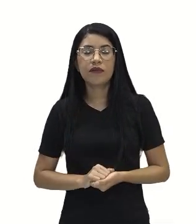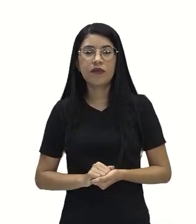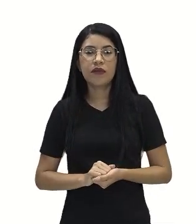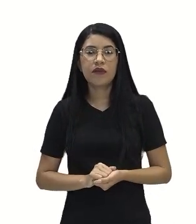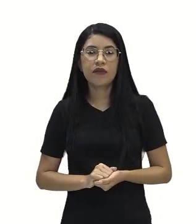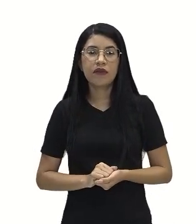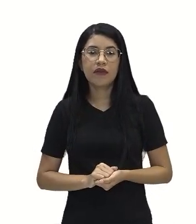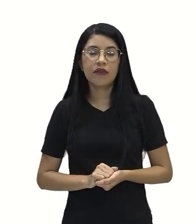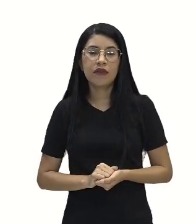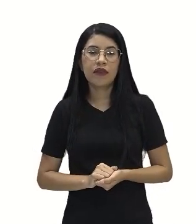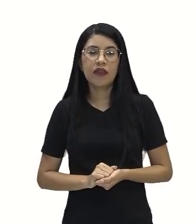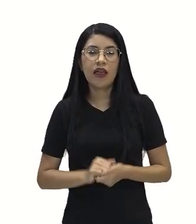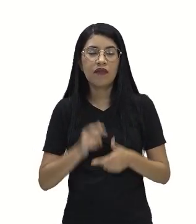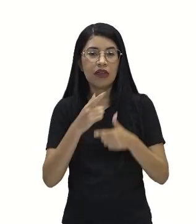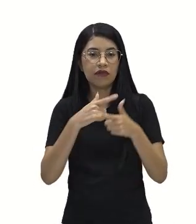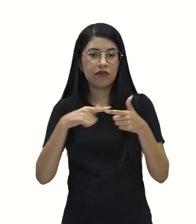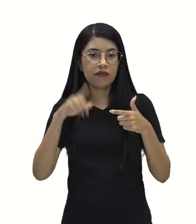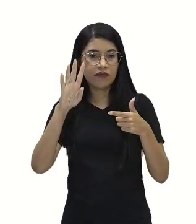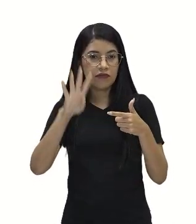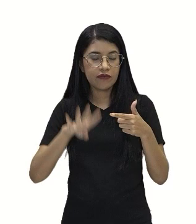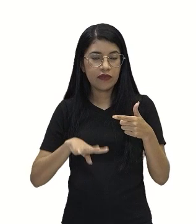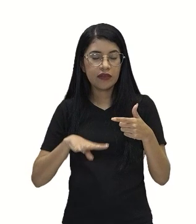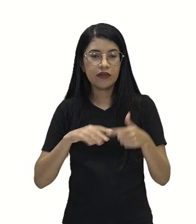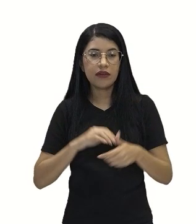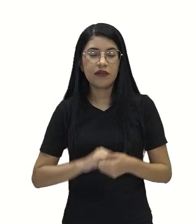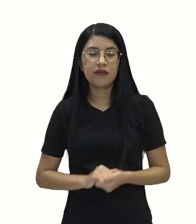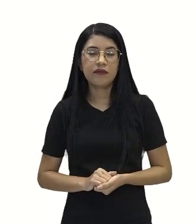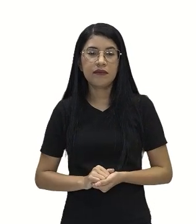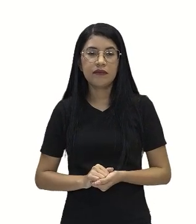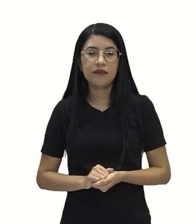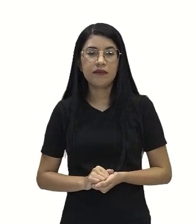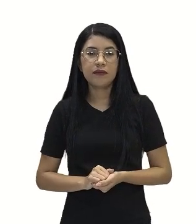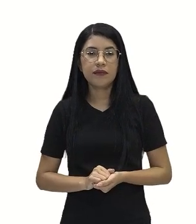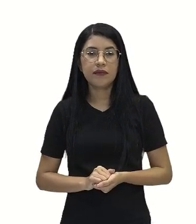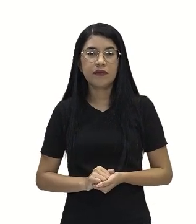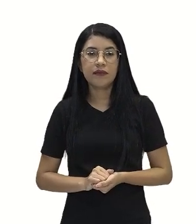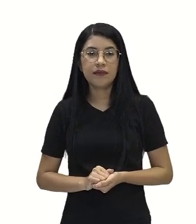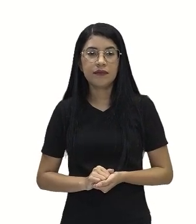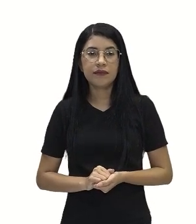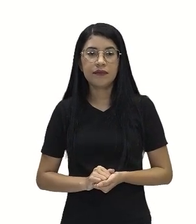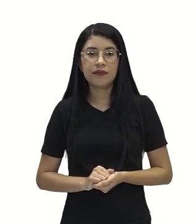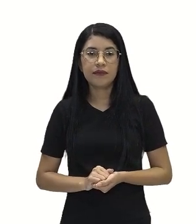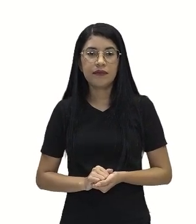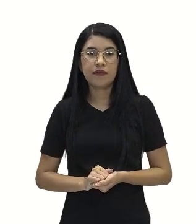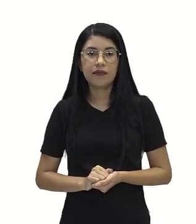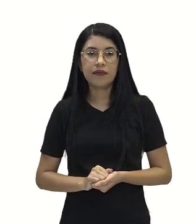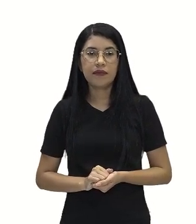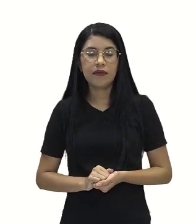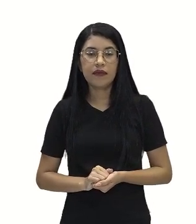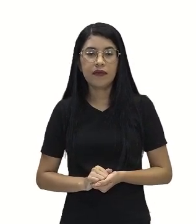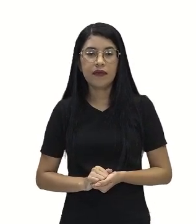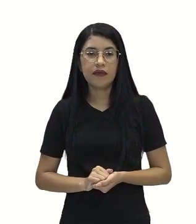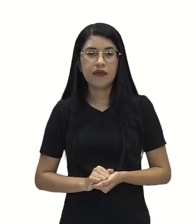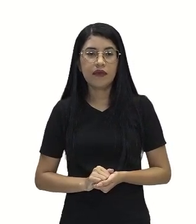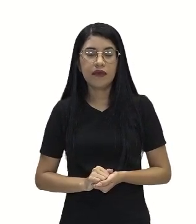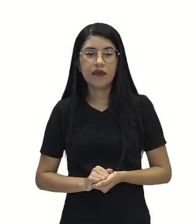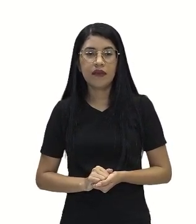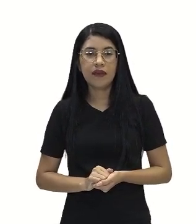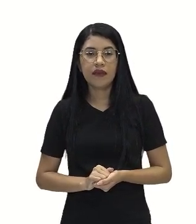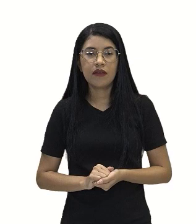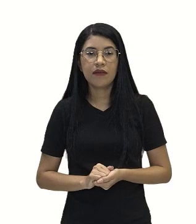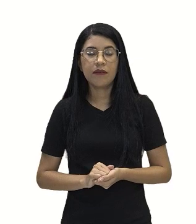critérios de divisibilidade. Ó. Ao procurarmos os critérios de divisibilidade, a primeira coisa que você